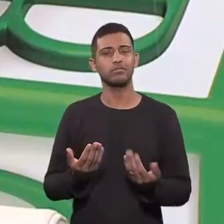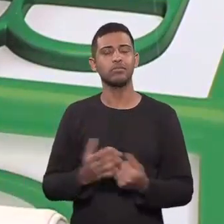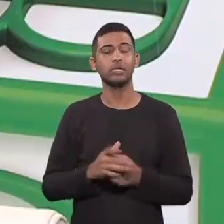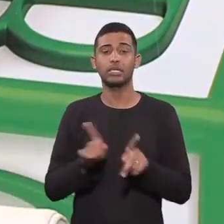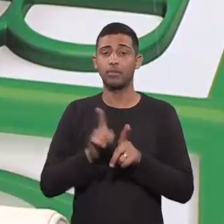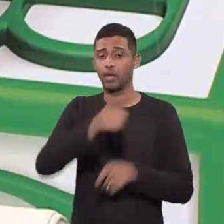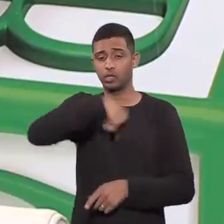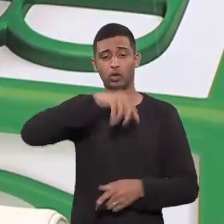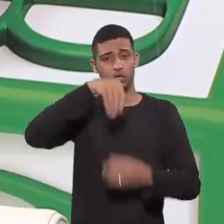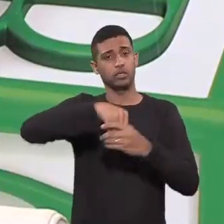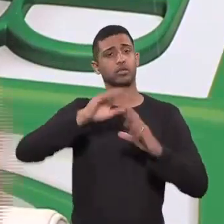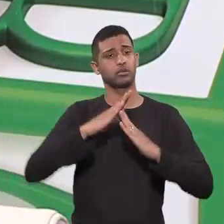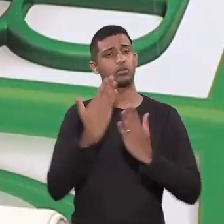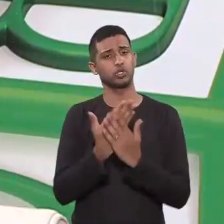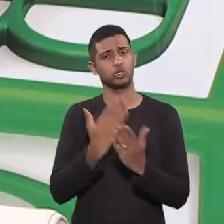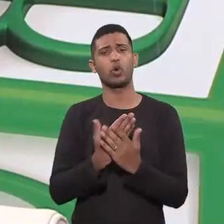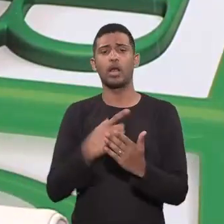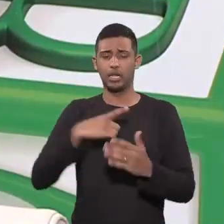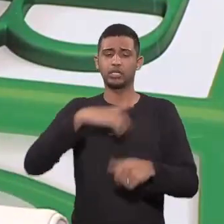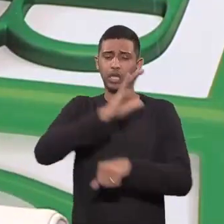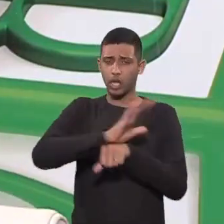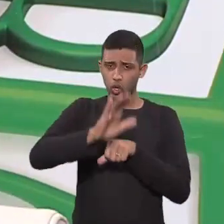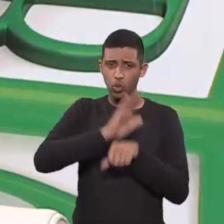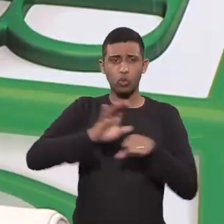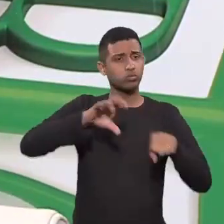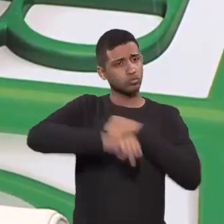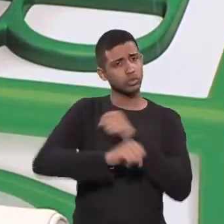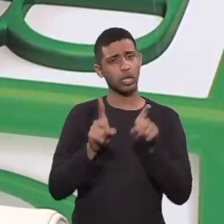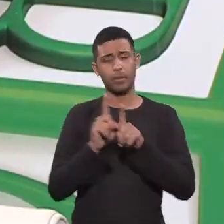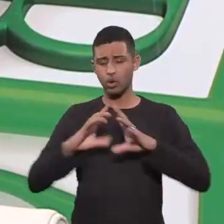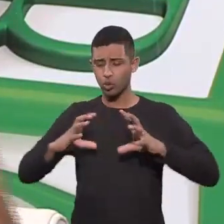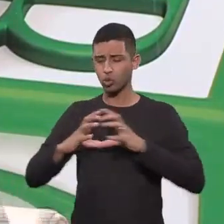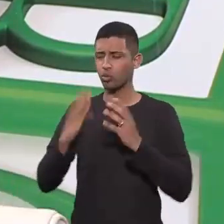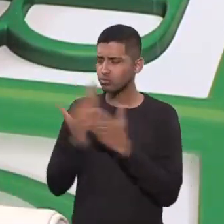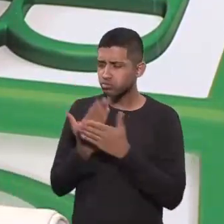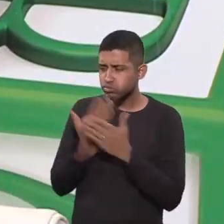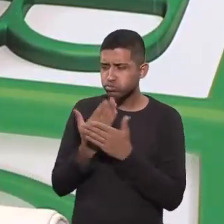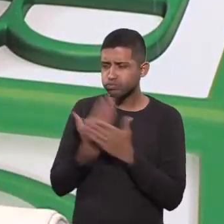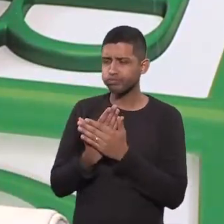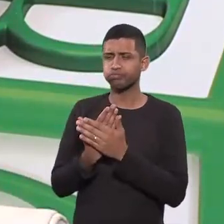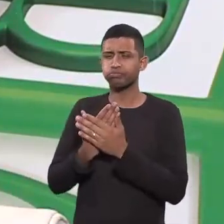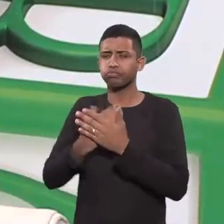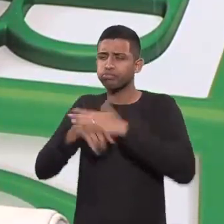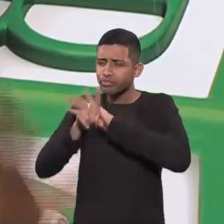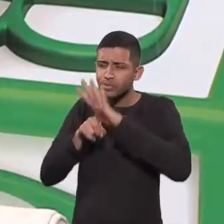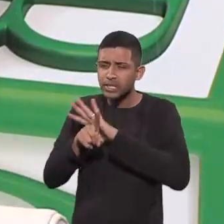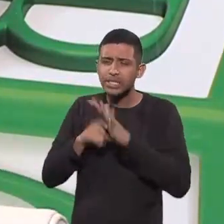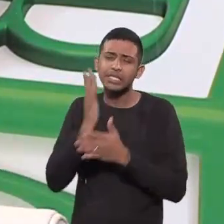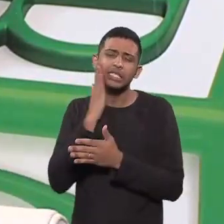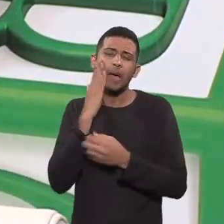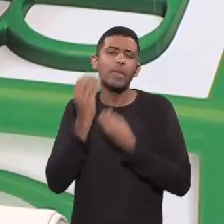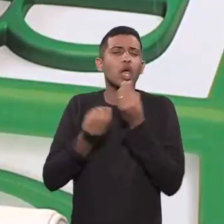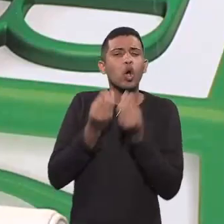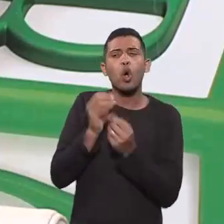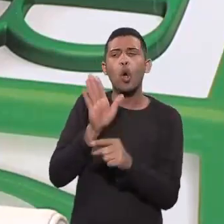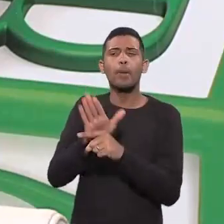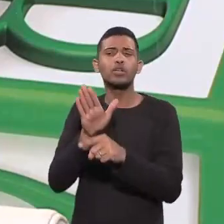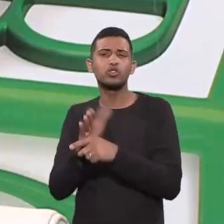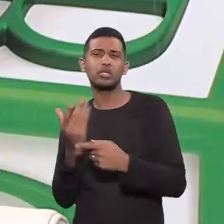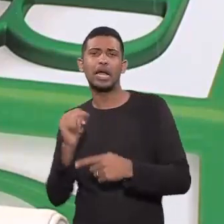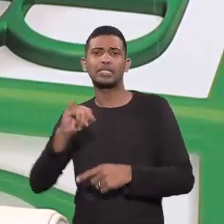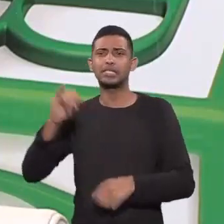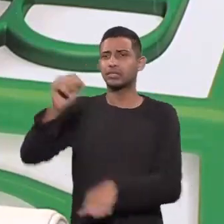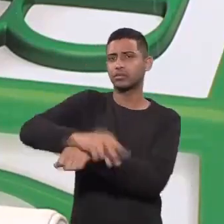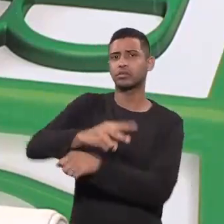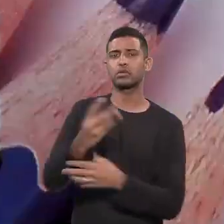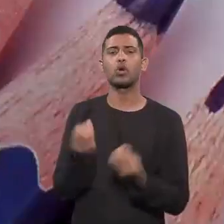mesmo dentro da escola, a gente faz cursos de formações, faz grupos de estudos, para que a gente possa saber como que vai atuar com essas falou uma